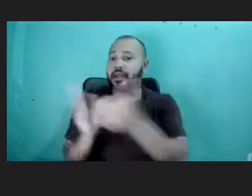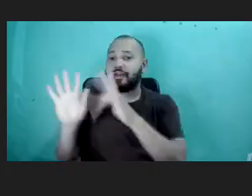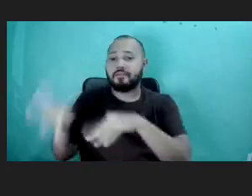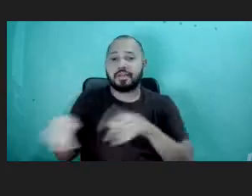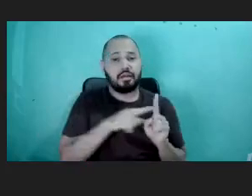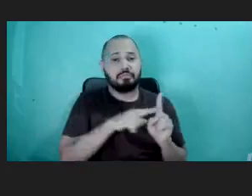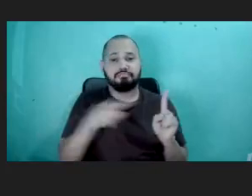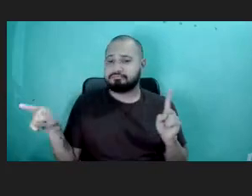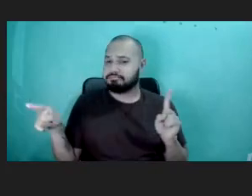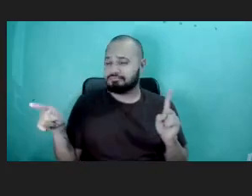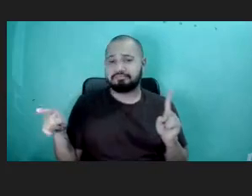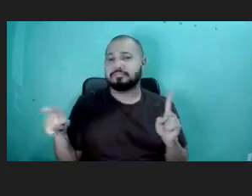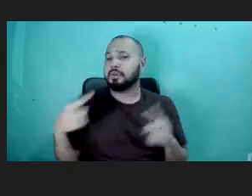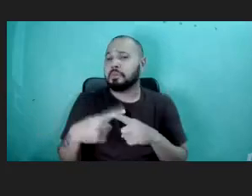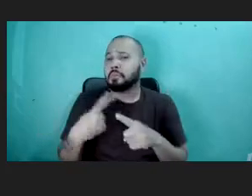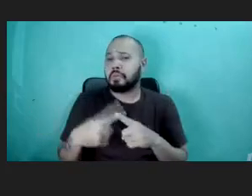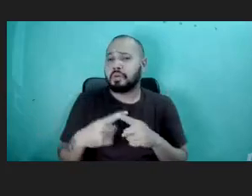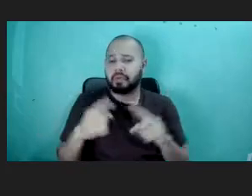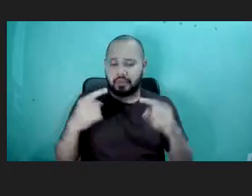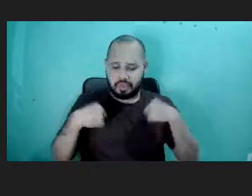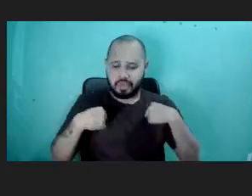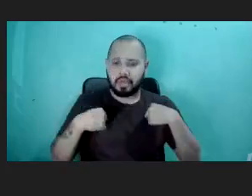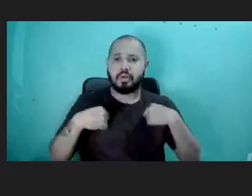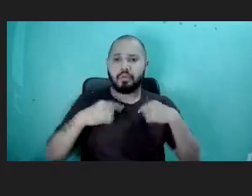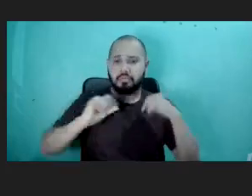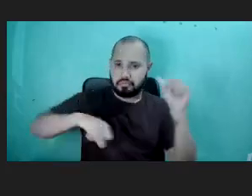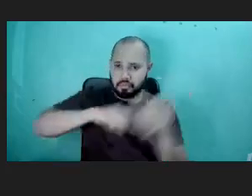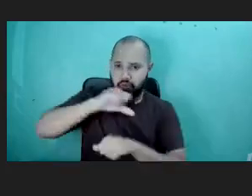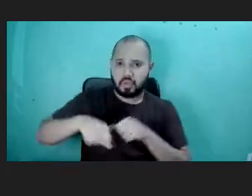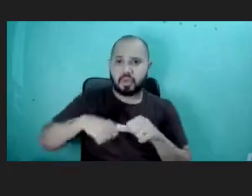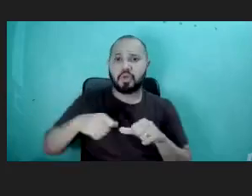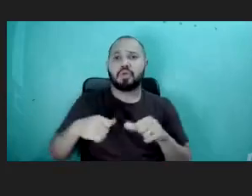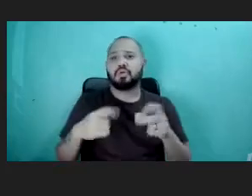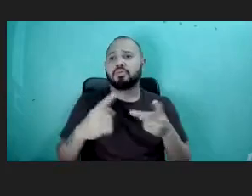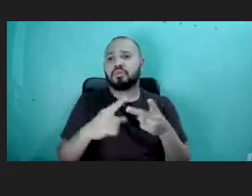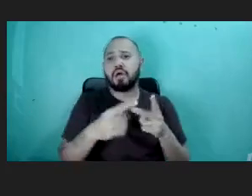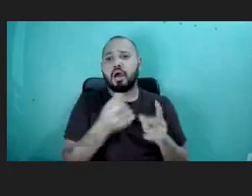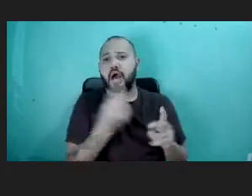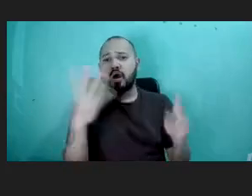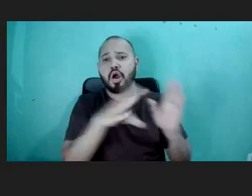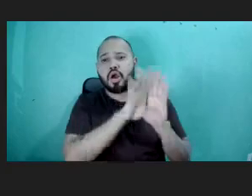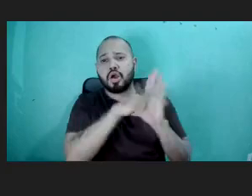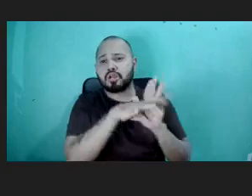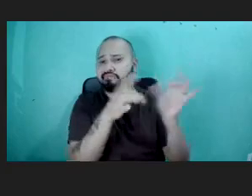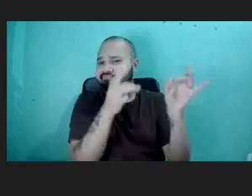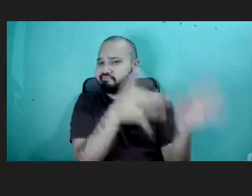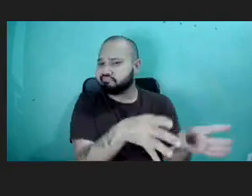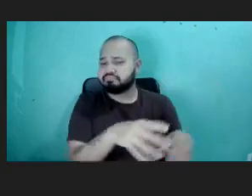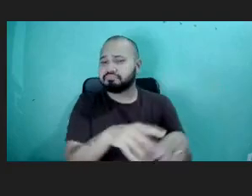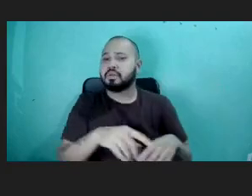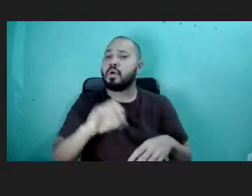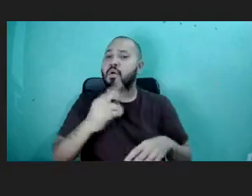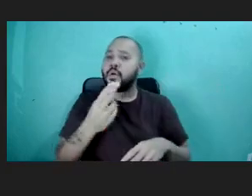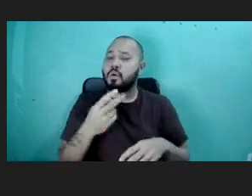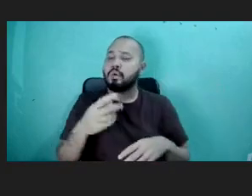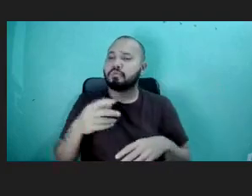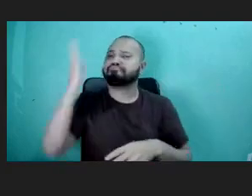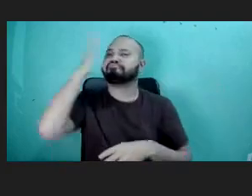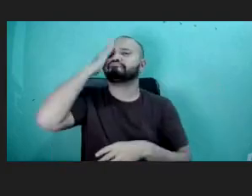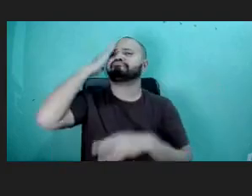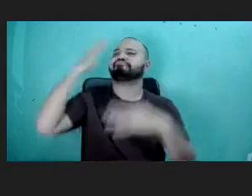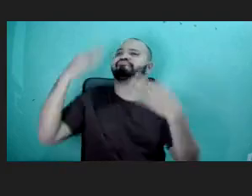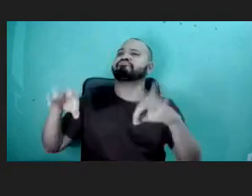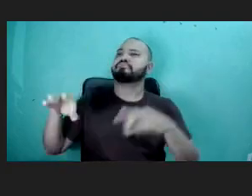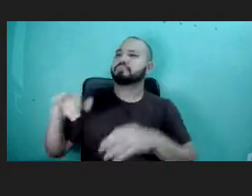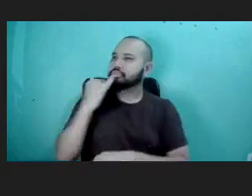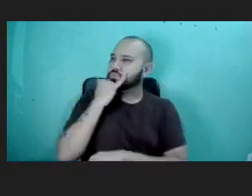eu modifico a mim mesma, eu abandono conceitos, eu preciso rever certezas que foram sempre muito